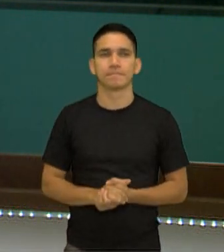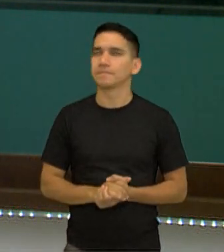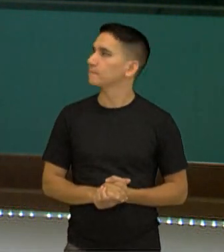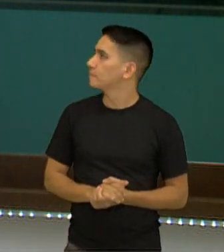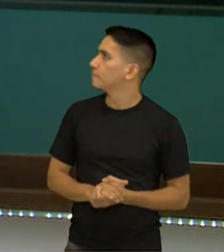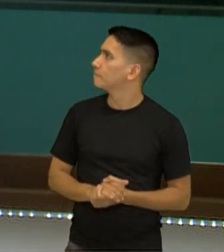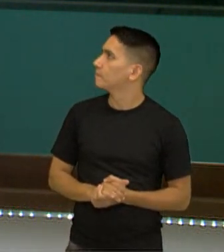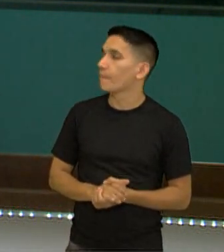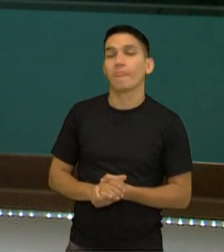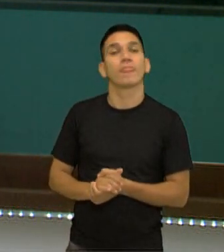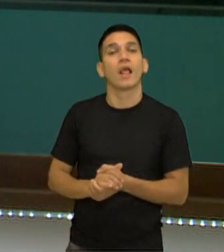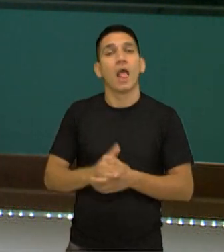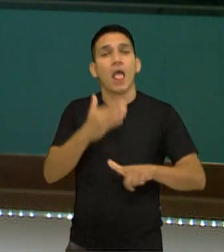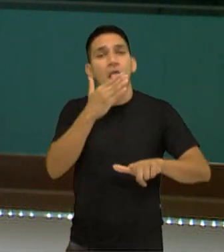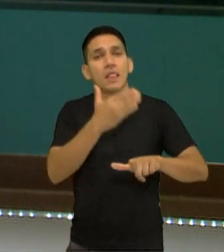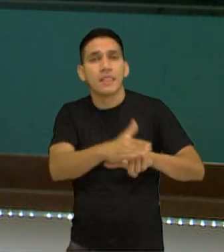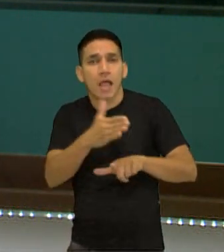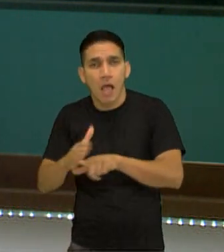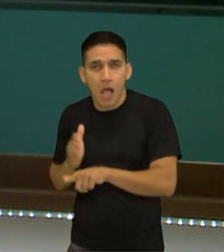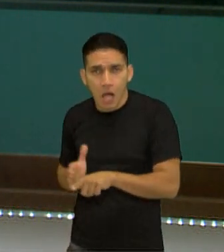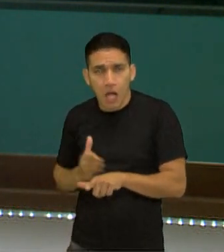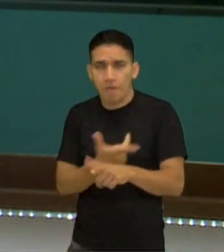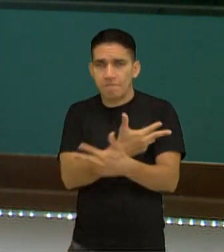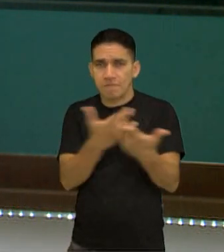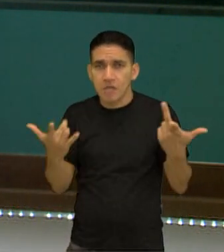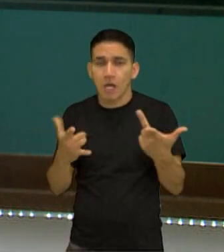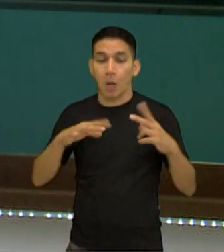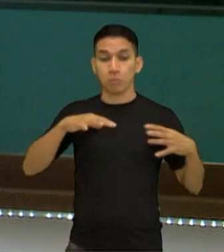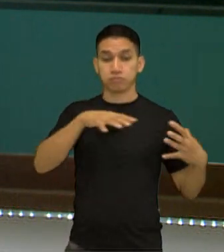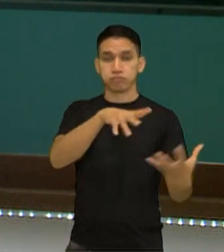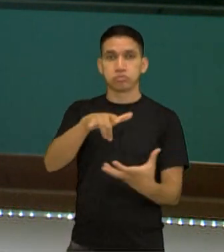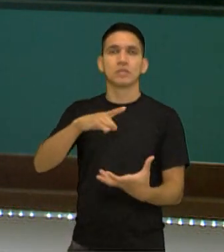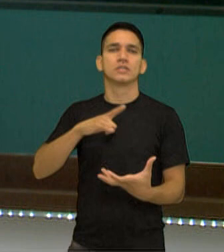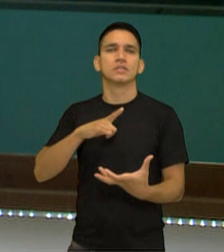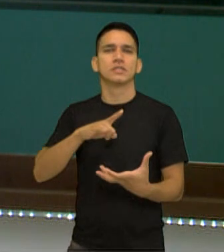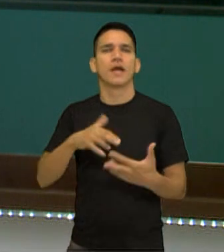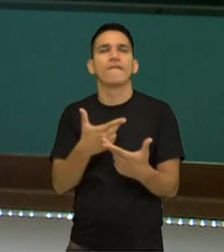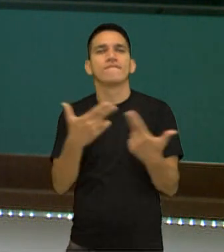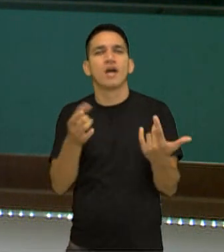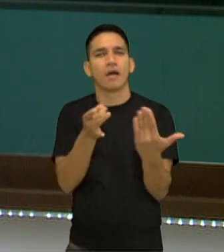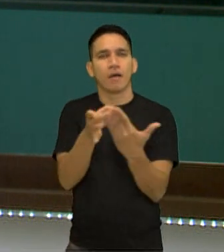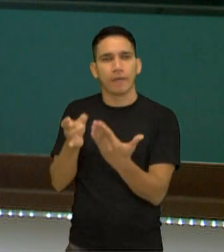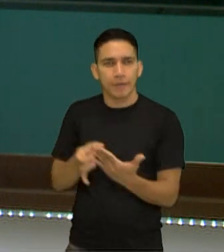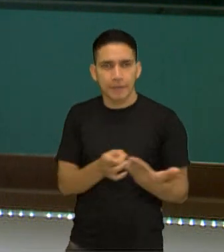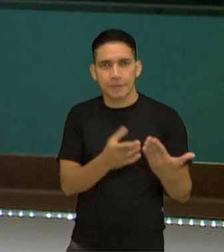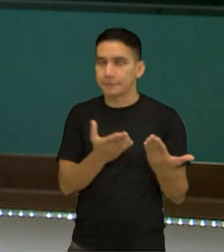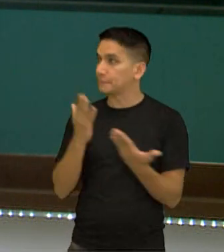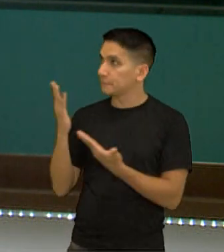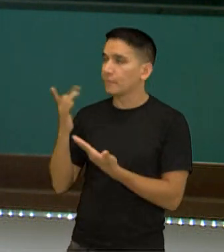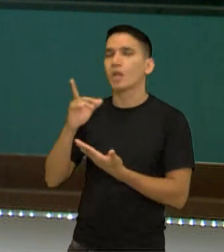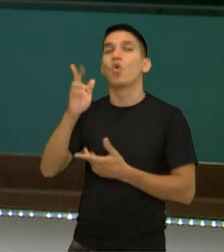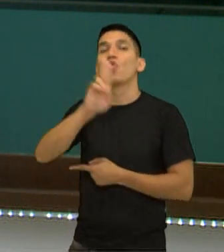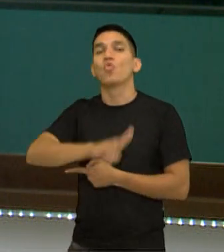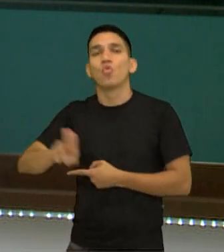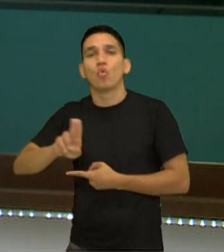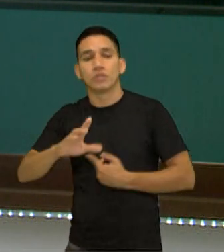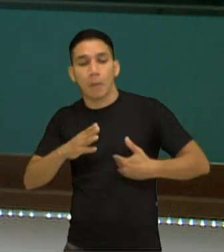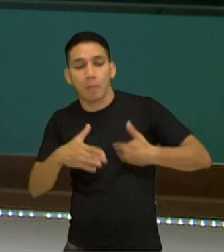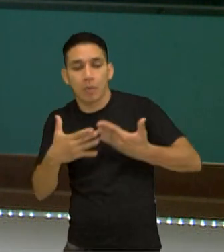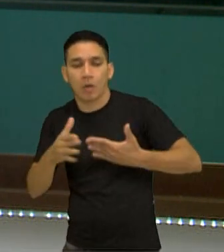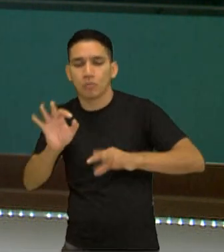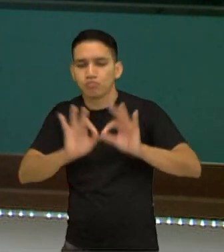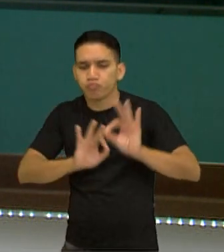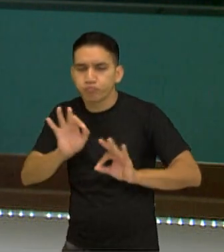Nos laboratórios em todo o mundo, ela está escrita em diversos frascos e também é utilizada em procedimentos que envolvem